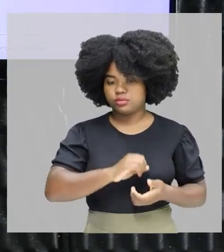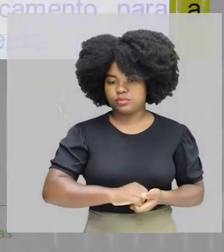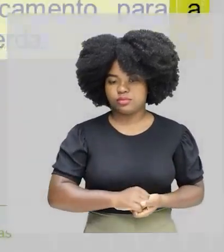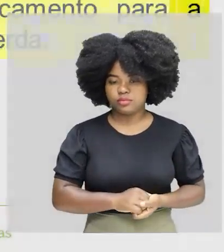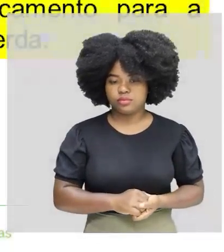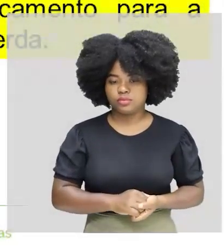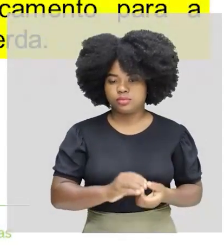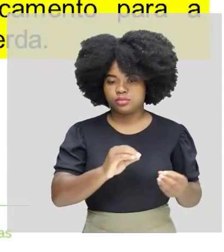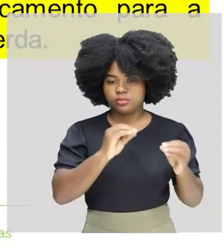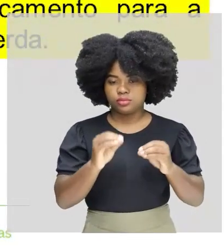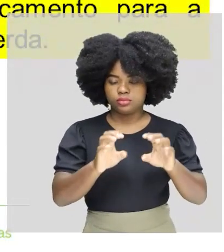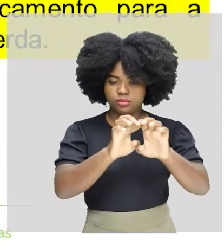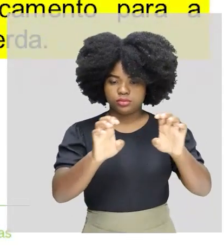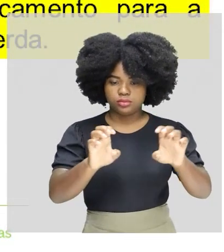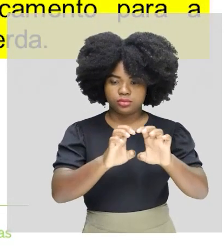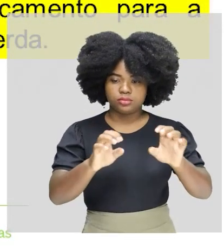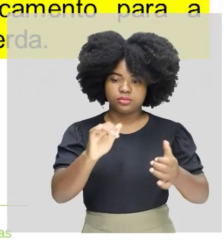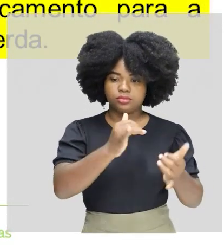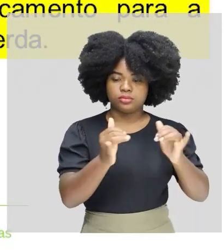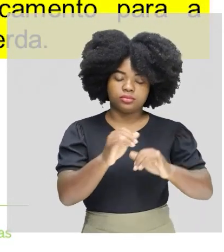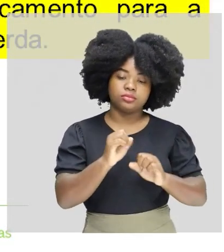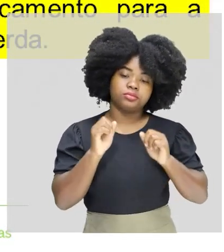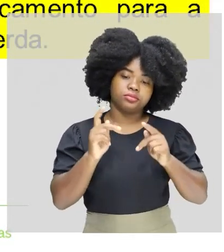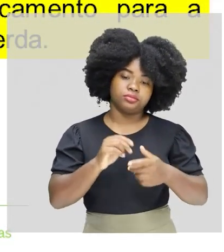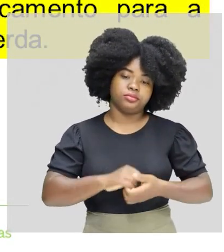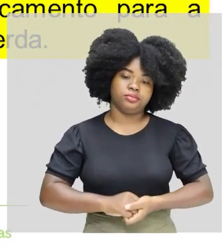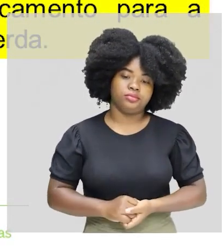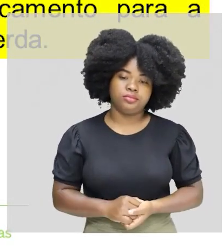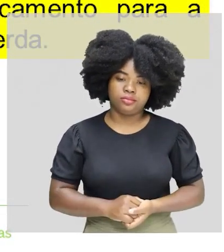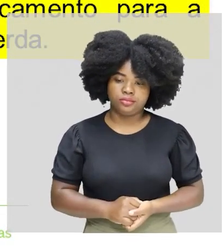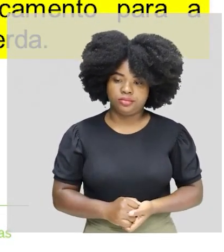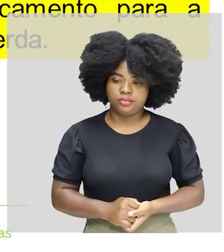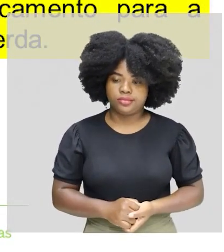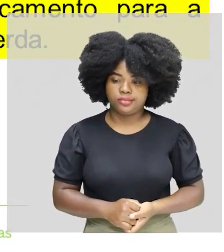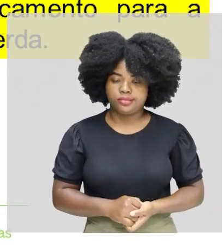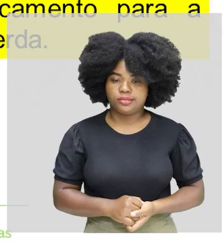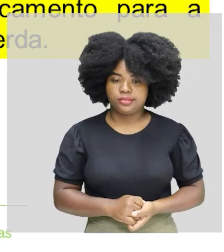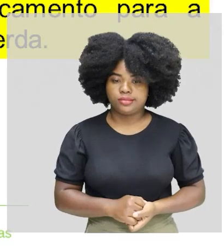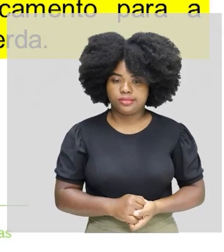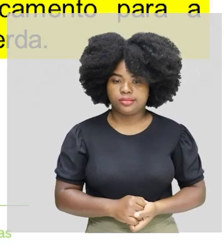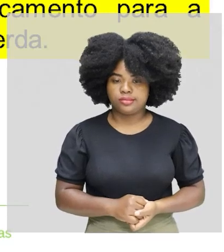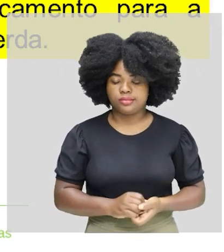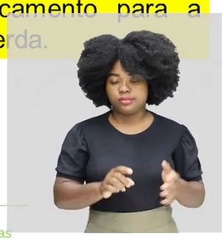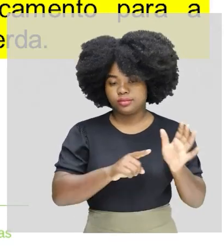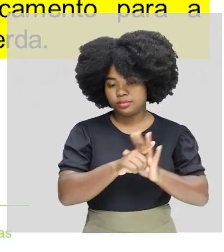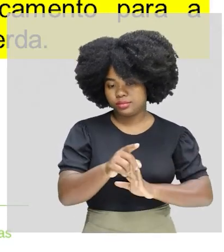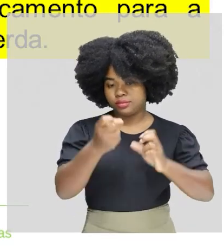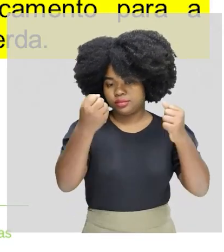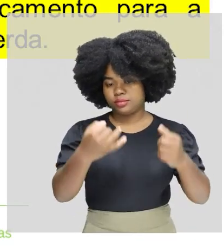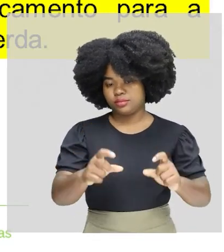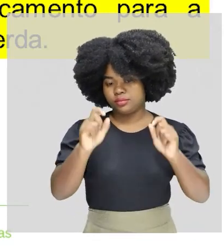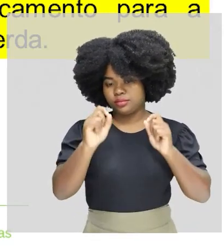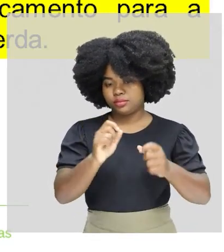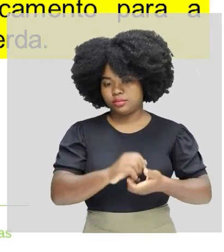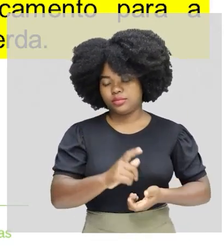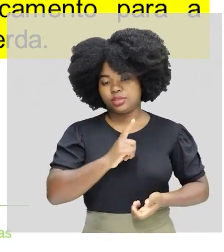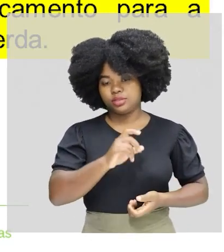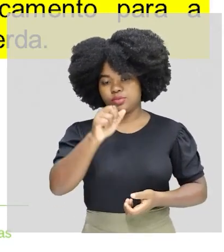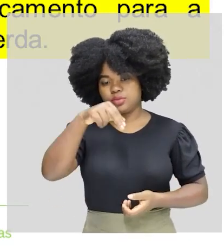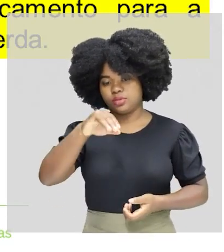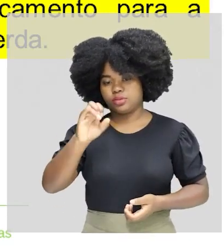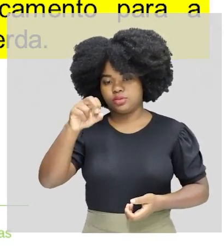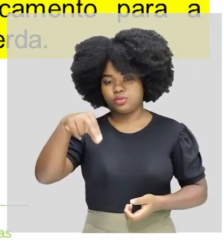a equação química. Beleza? Bom, pelo enunciado, ó, aqui nós temos o